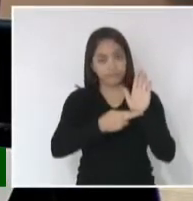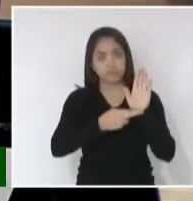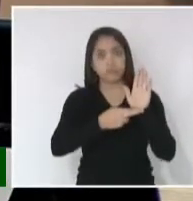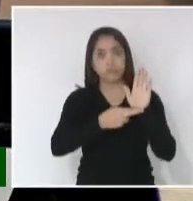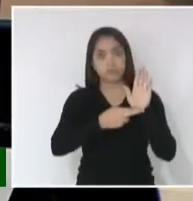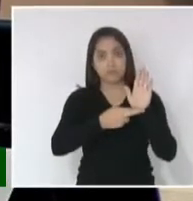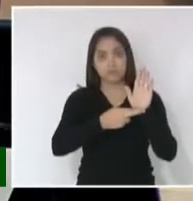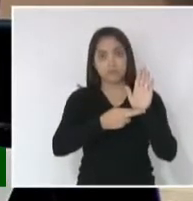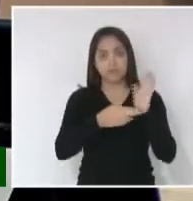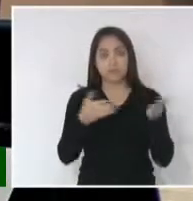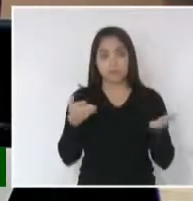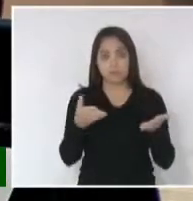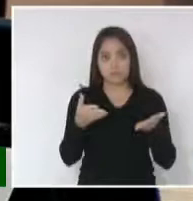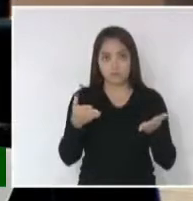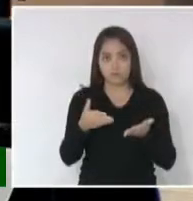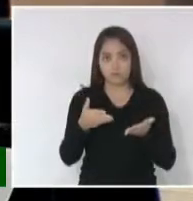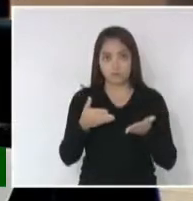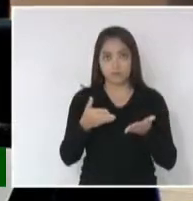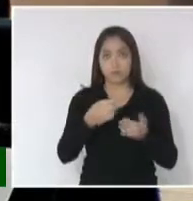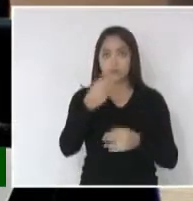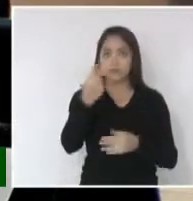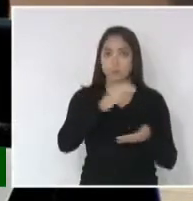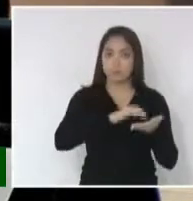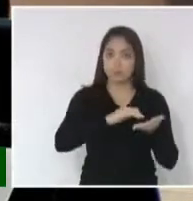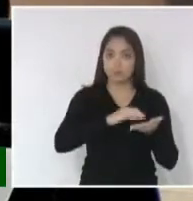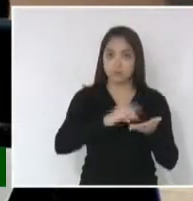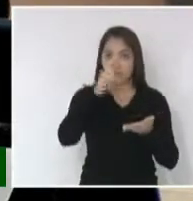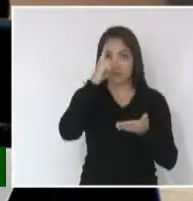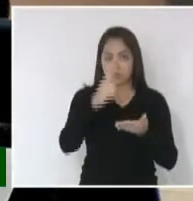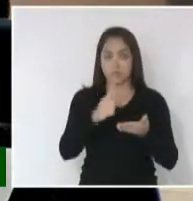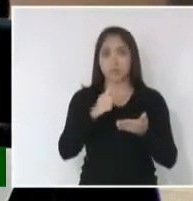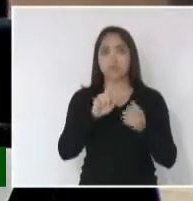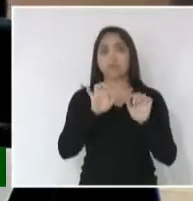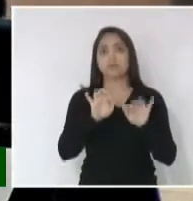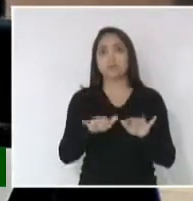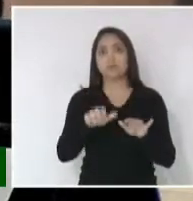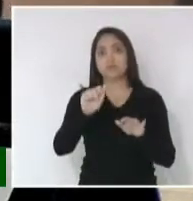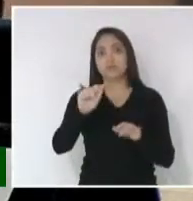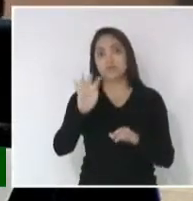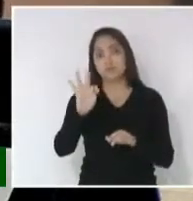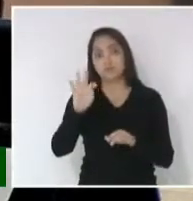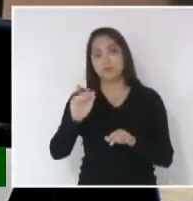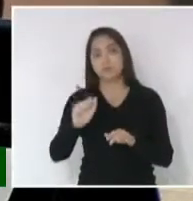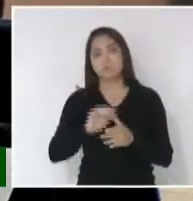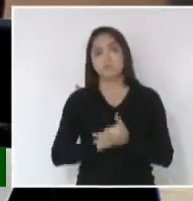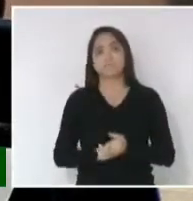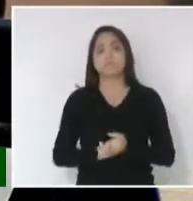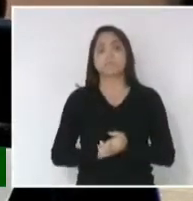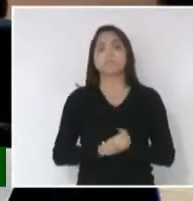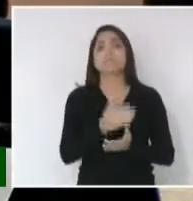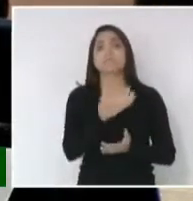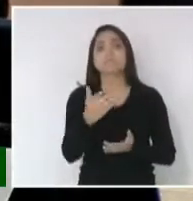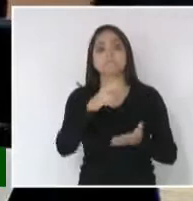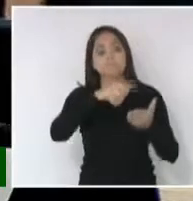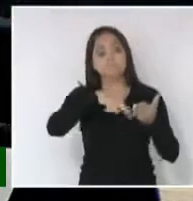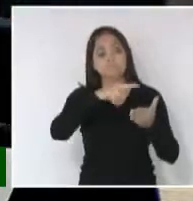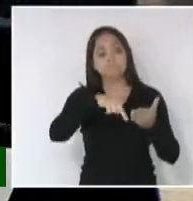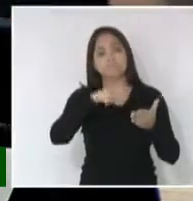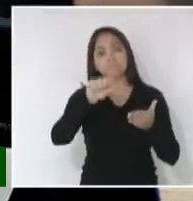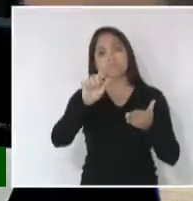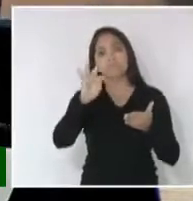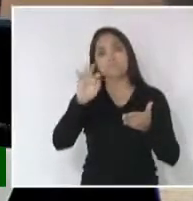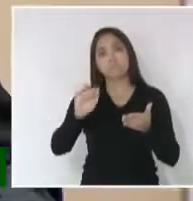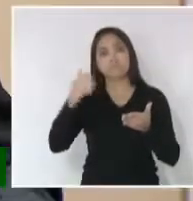desta tarde. Para constar, o segundo secretário lavrou e fez a presente ata. Senhor presidente, foi lida a ata da sessão